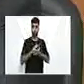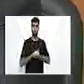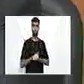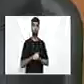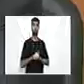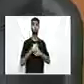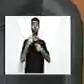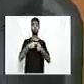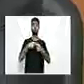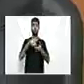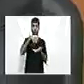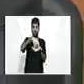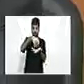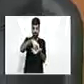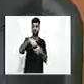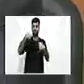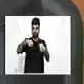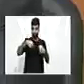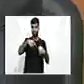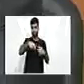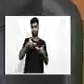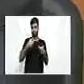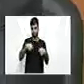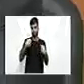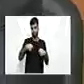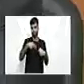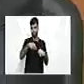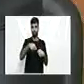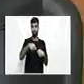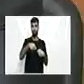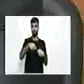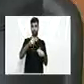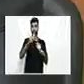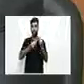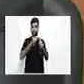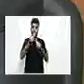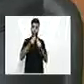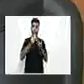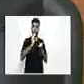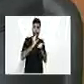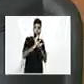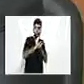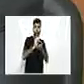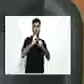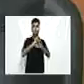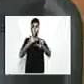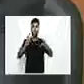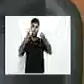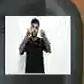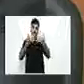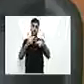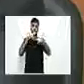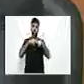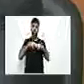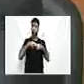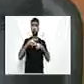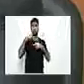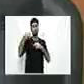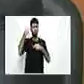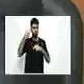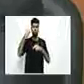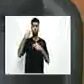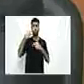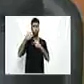as entidades tem procurado muito né as subvenções pedindo esclarecimento acho que todo Vereador já foi